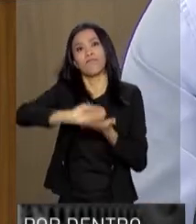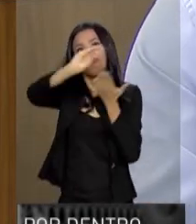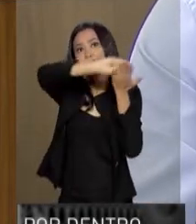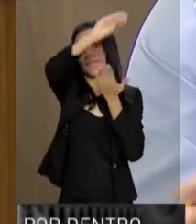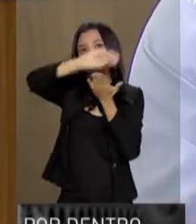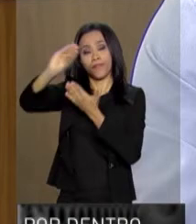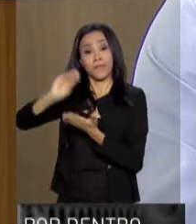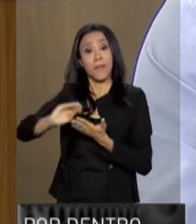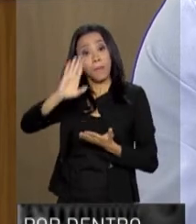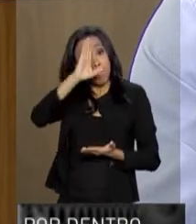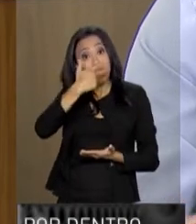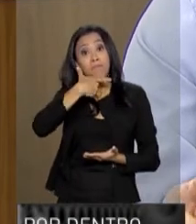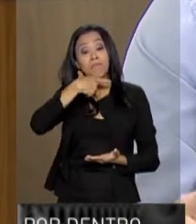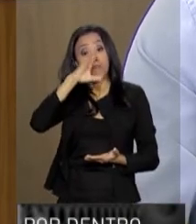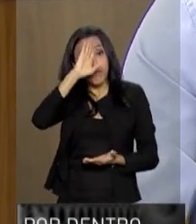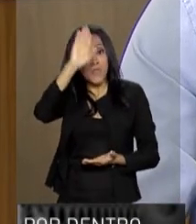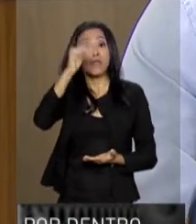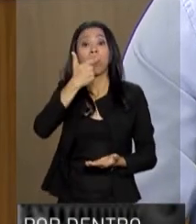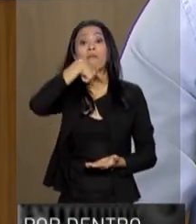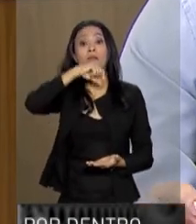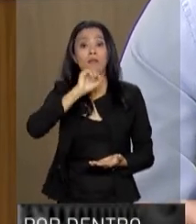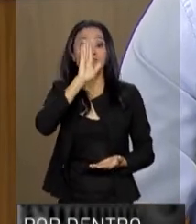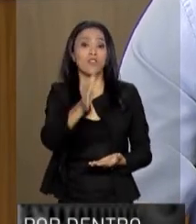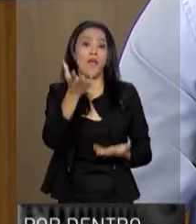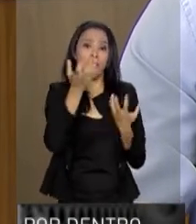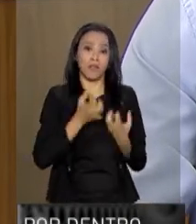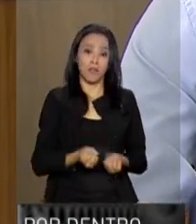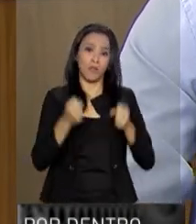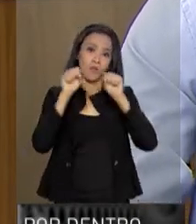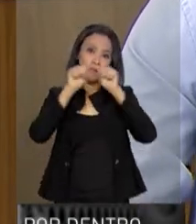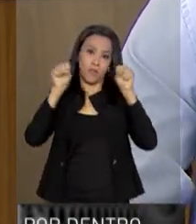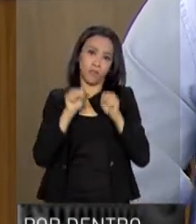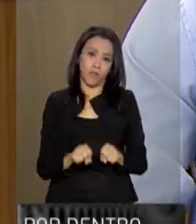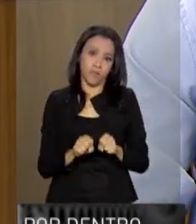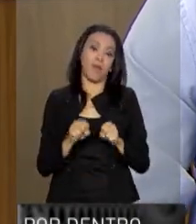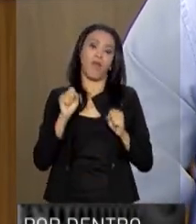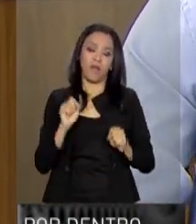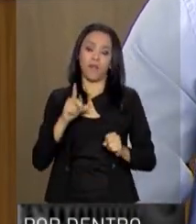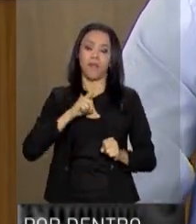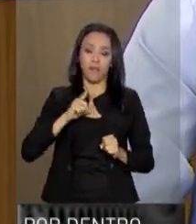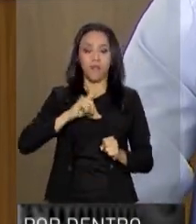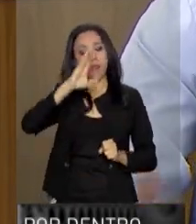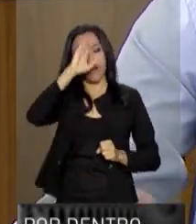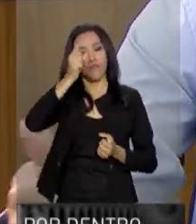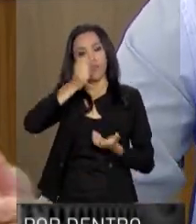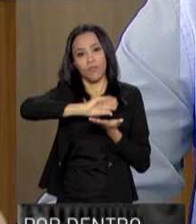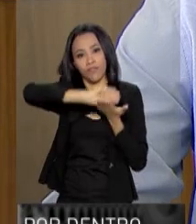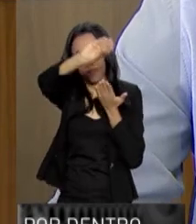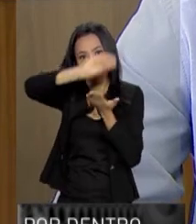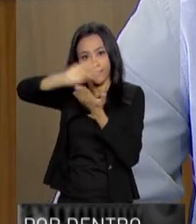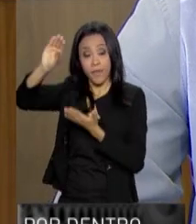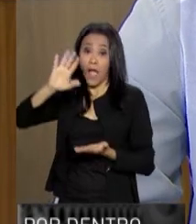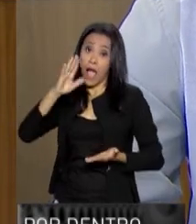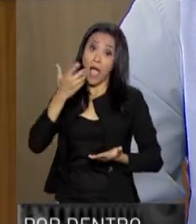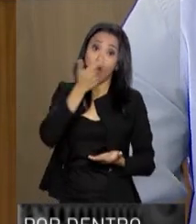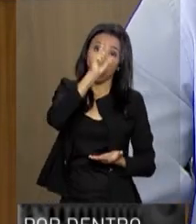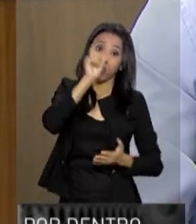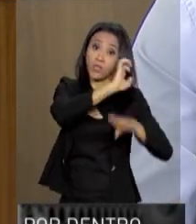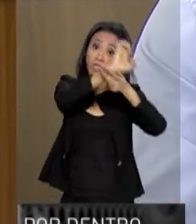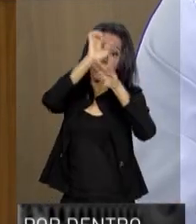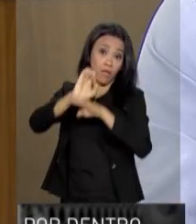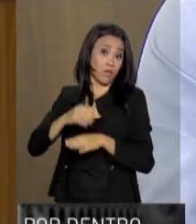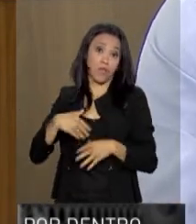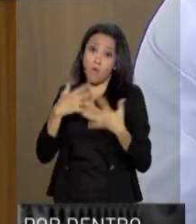preferencialmente aqueles que tenham aderido ao sistema nacional de juventude portanto aqueles estados os que não